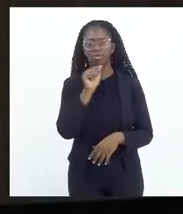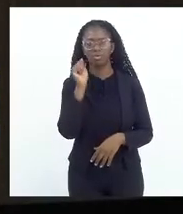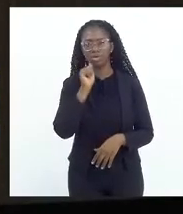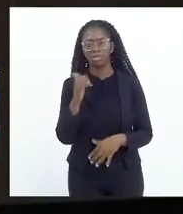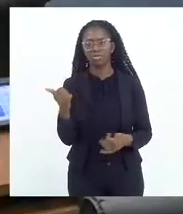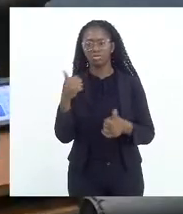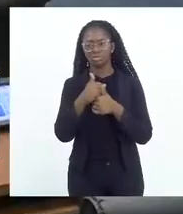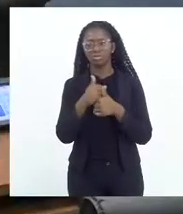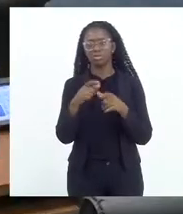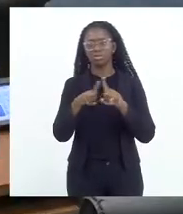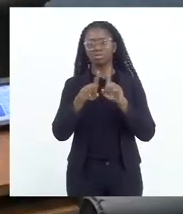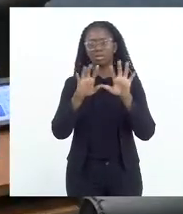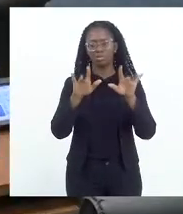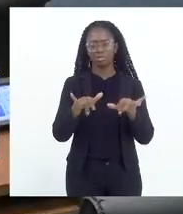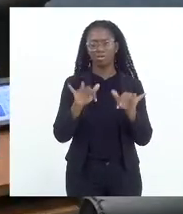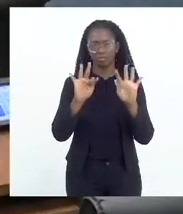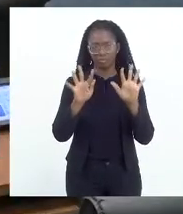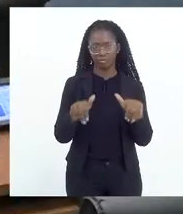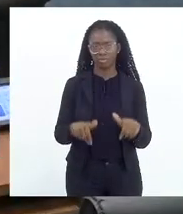pedindo forma final de redação.